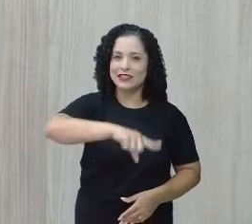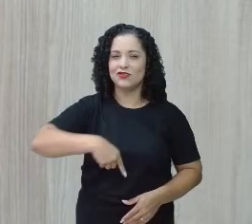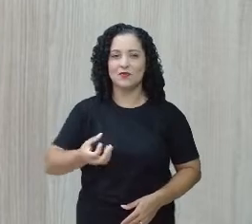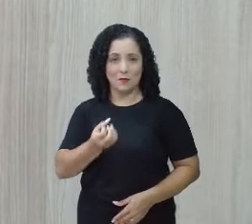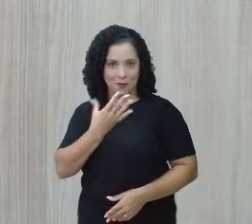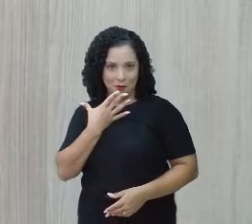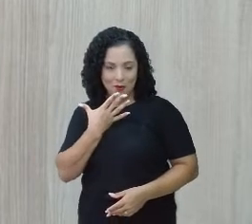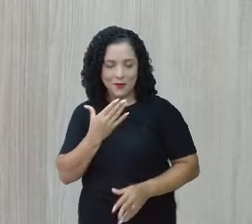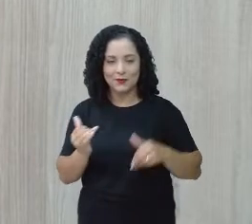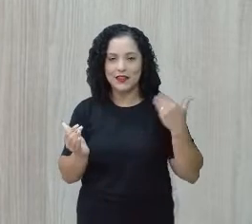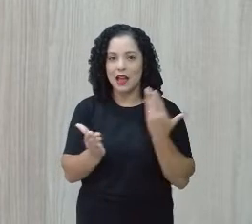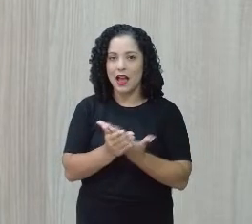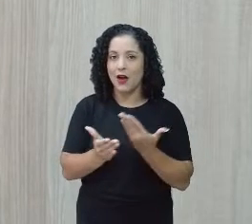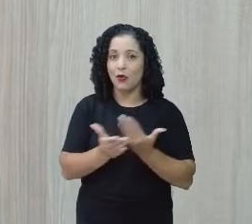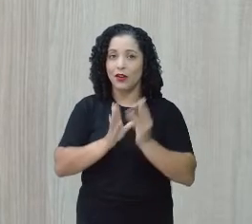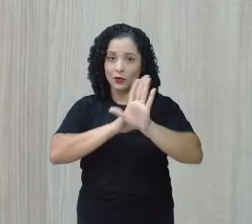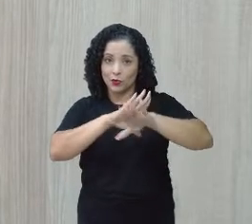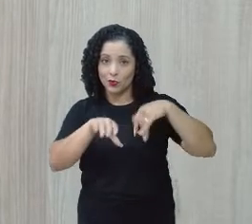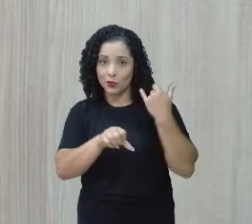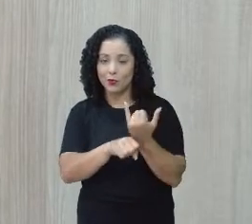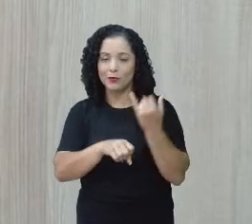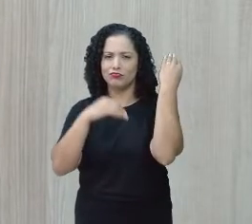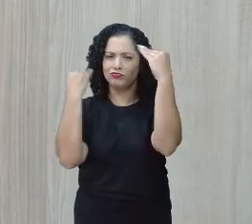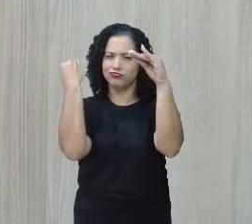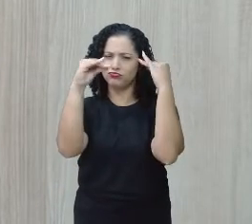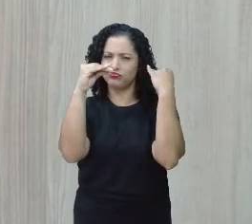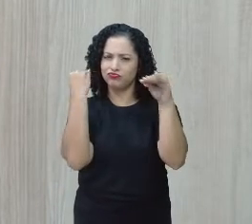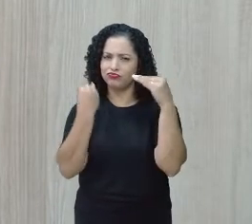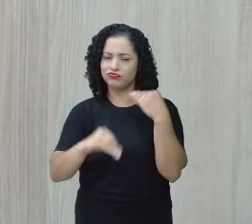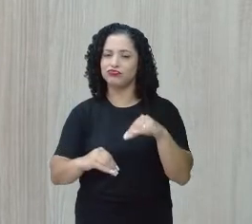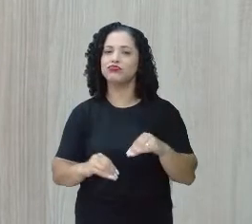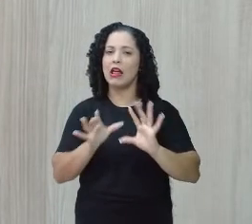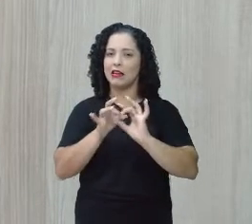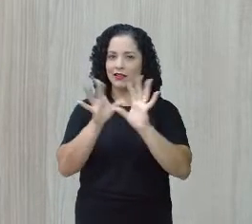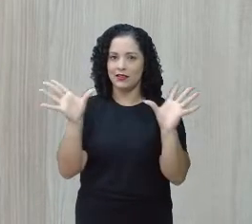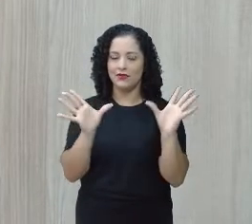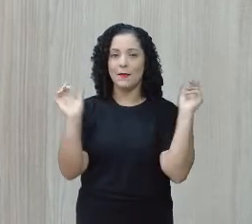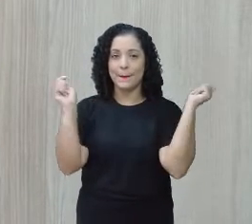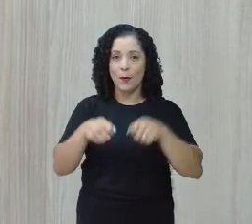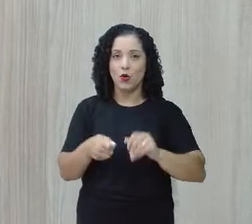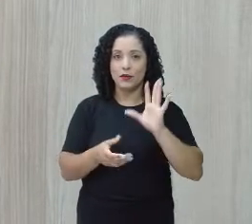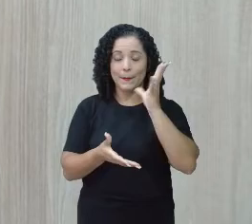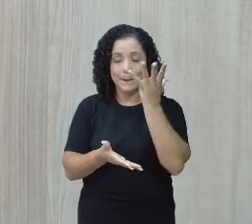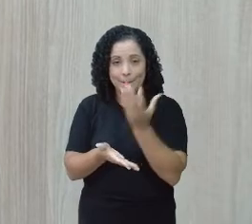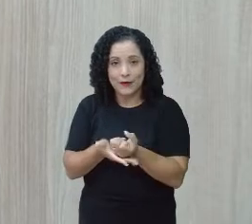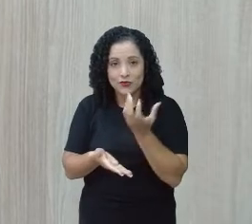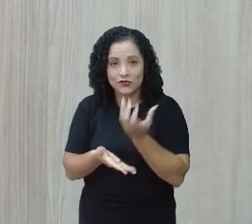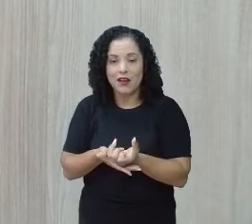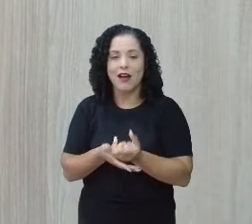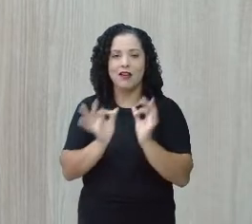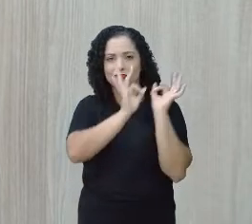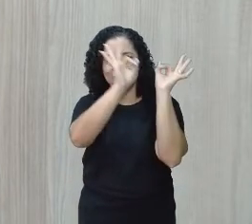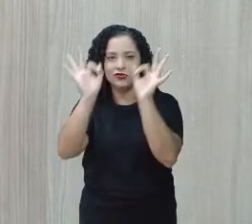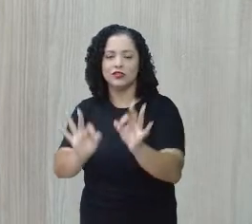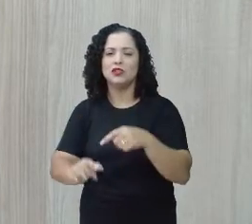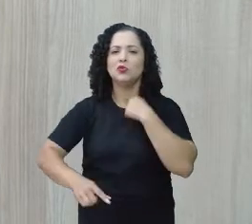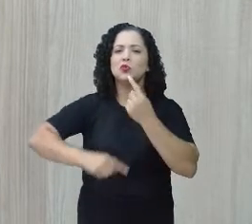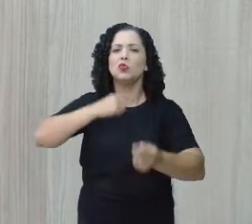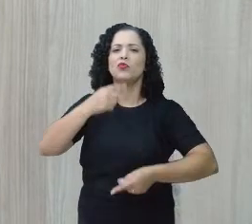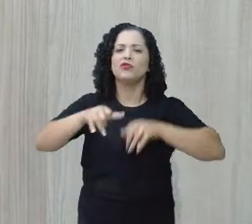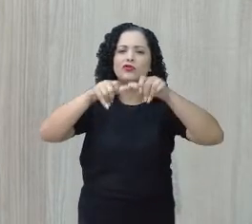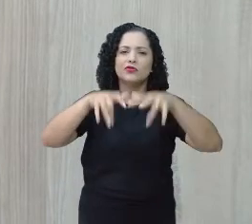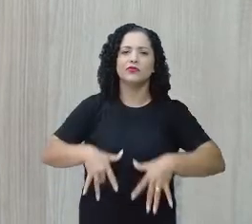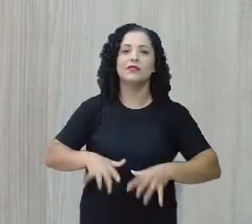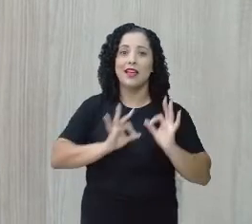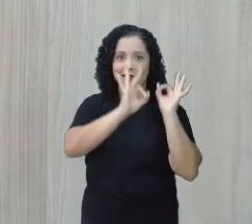boa. Essa aula está no YouTube disponível. Quem não conseguiu ver, então baixa lá, vai lá, tira tuas dúvidas e assiste